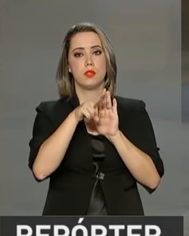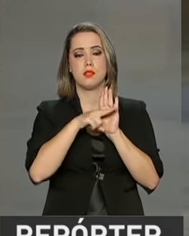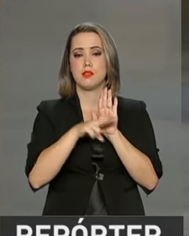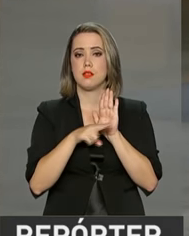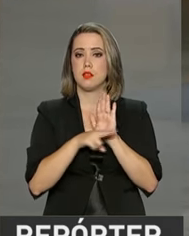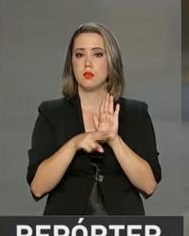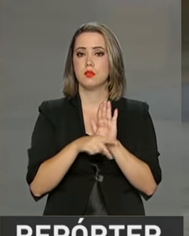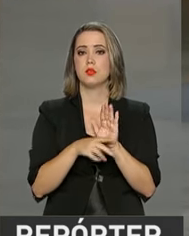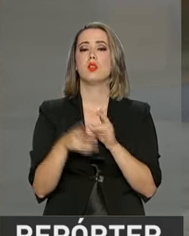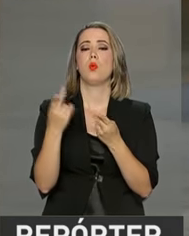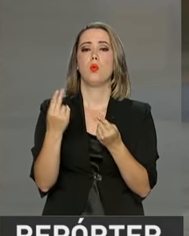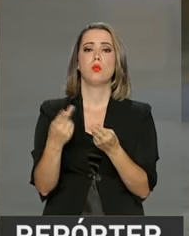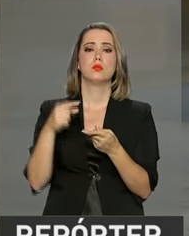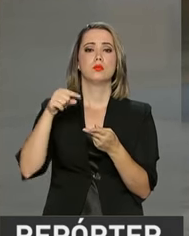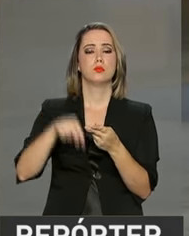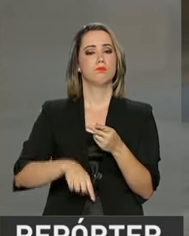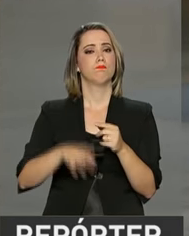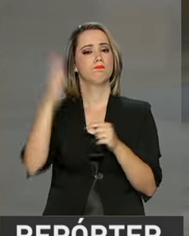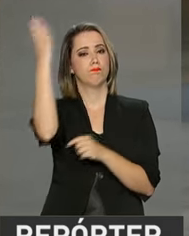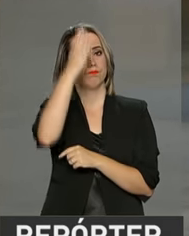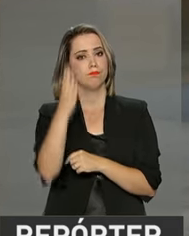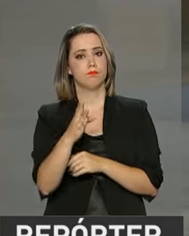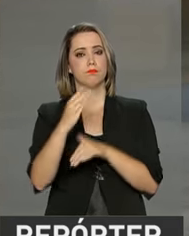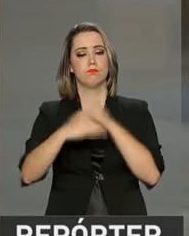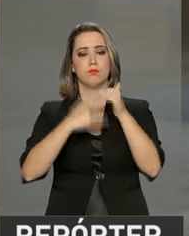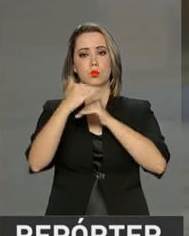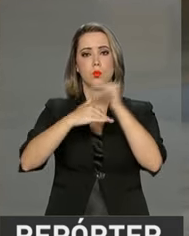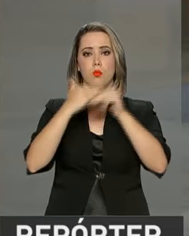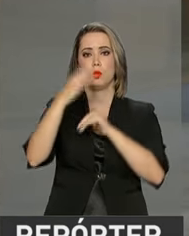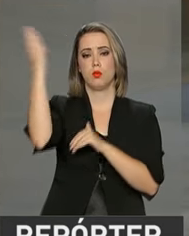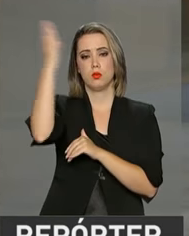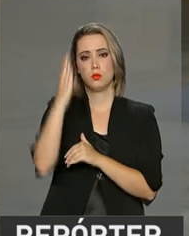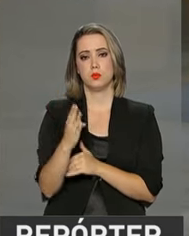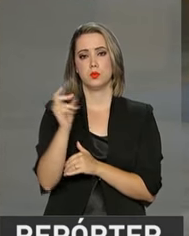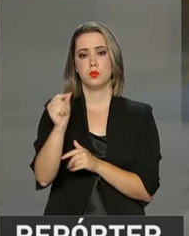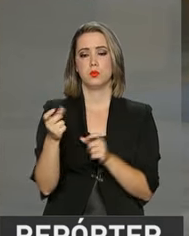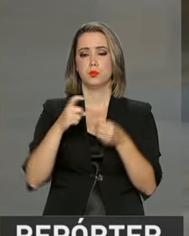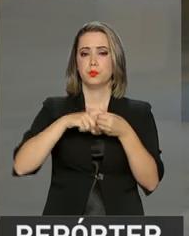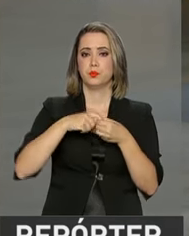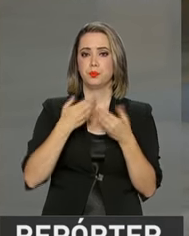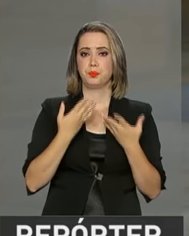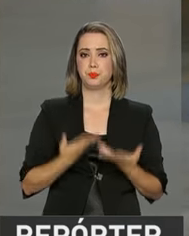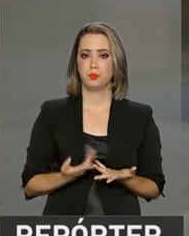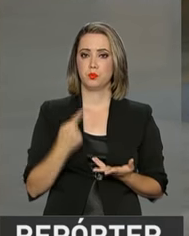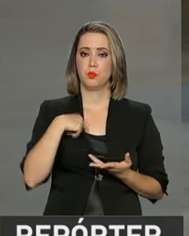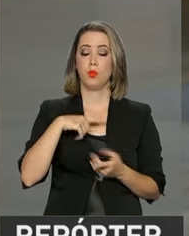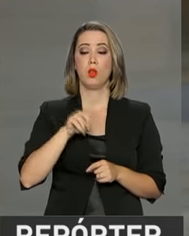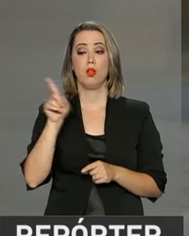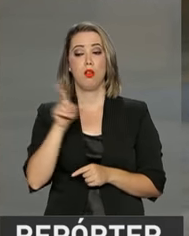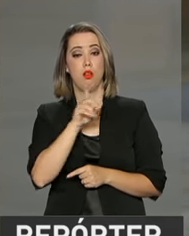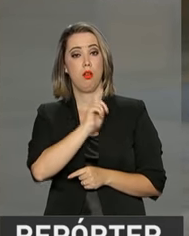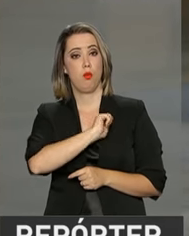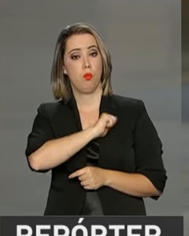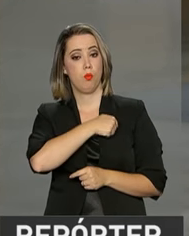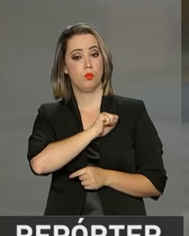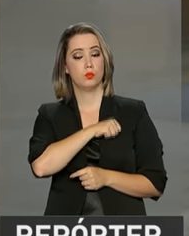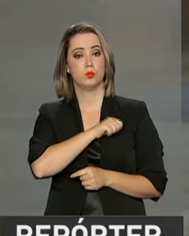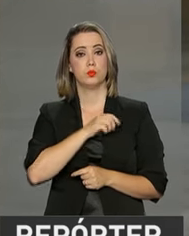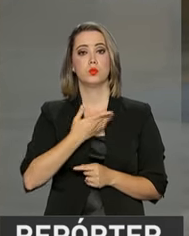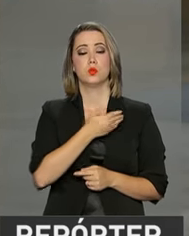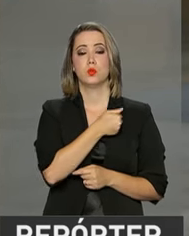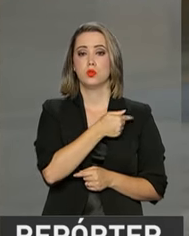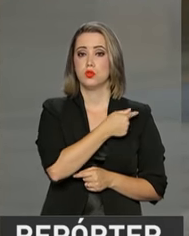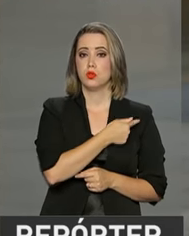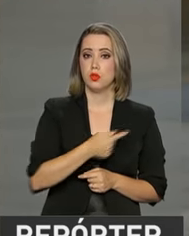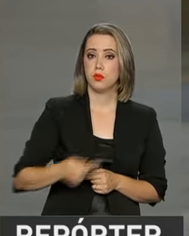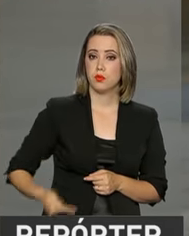que o brasil que o governo brasileiro está promovendo para que o país volte a crescer já o chefe do governo espanhol mariano rajoy disse que